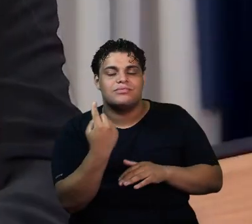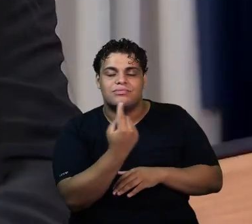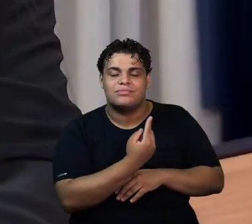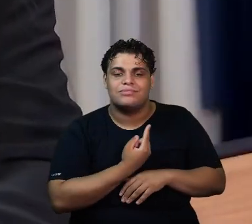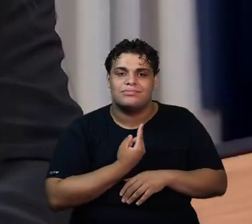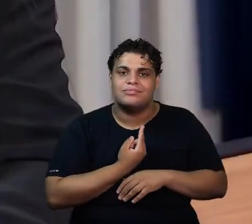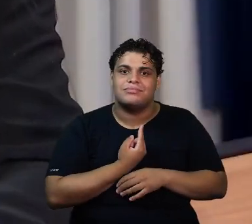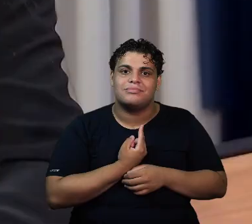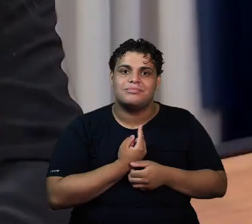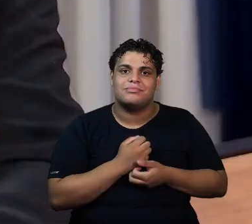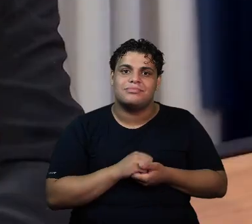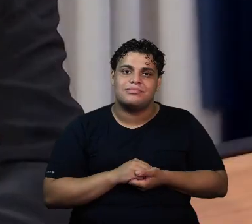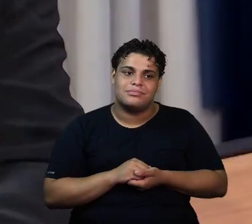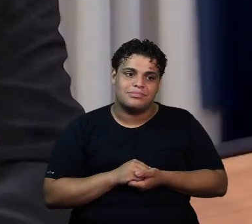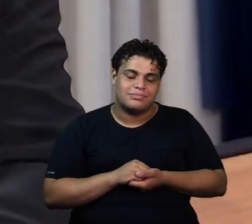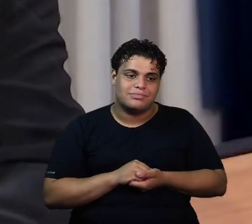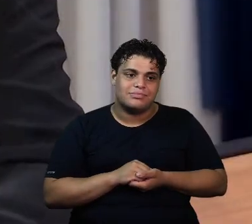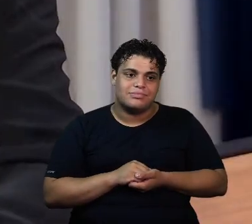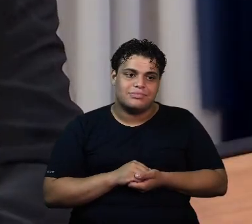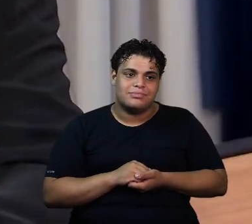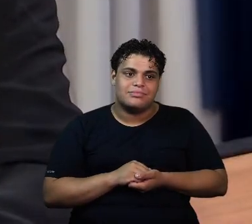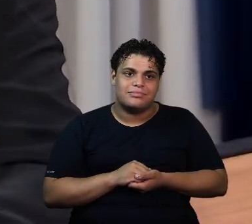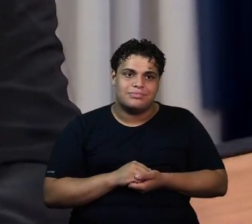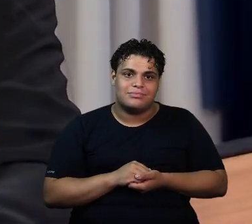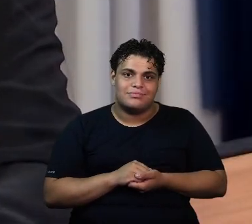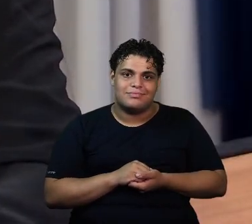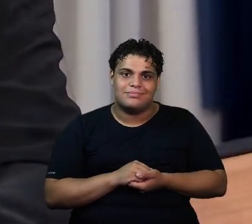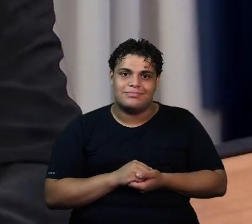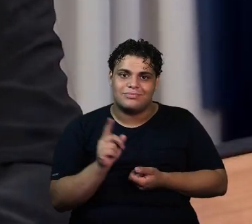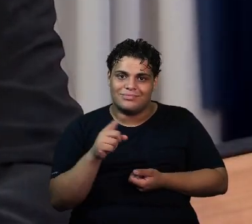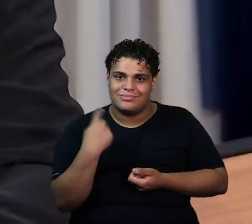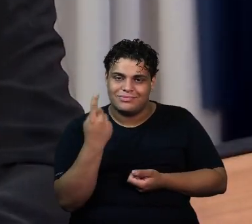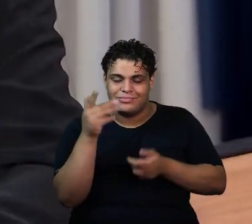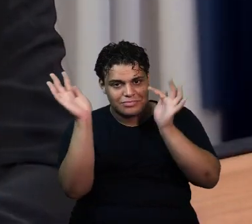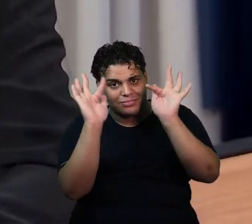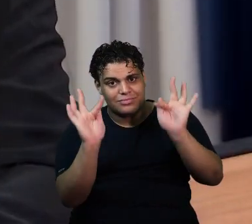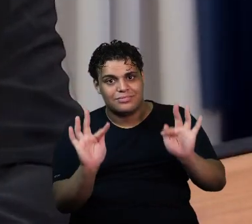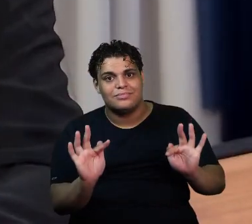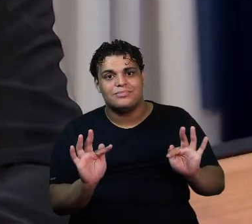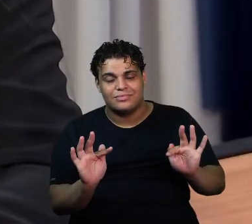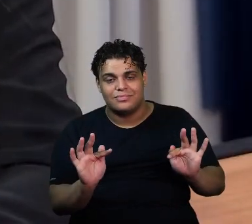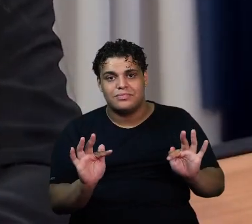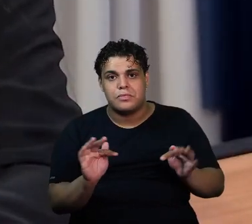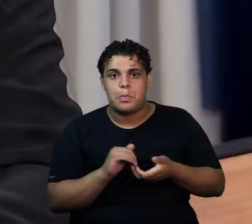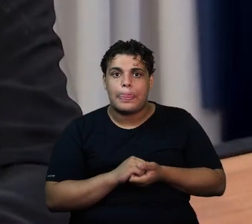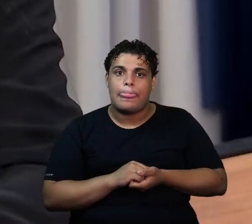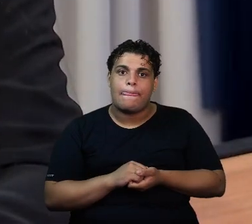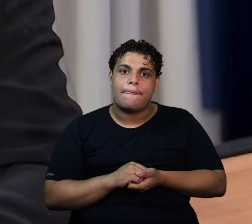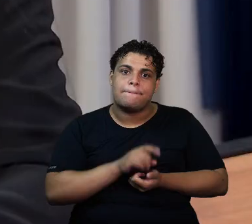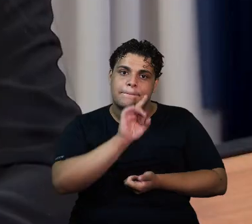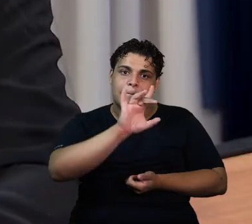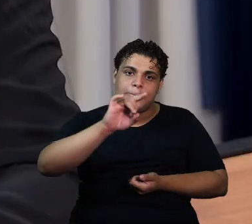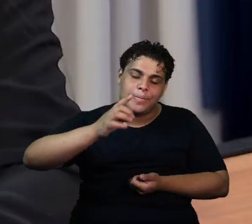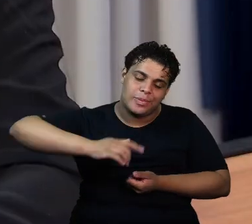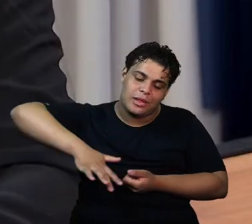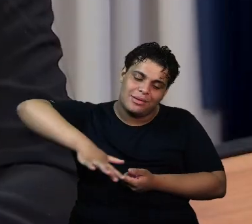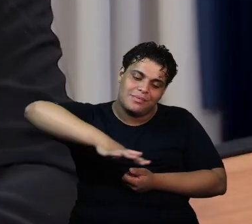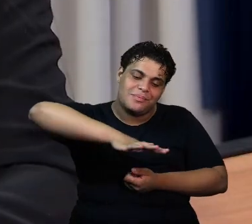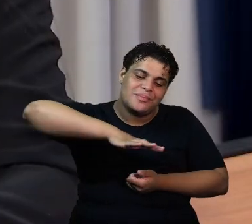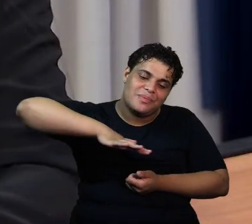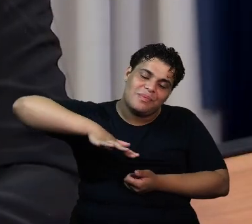é grande demais, né? A diretoria da Fundação Cultural, cada um na sua área de